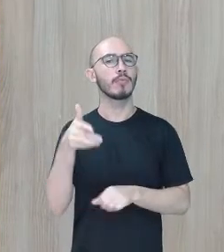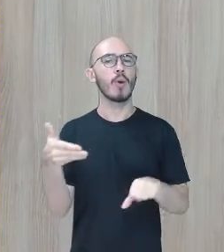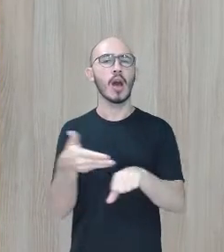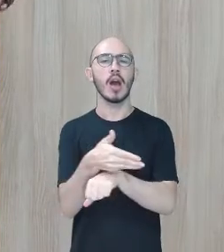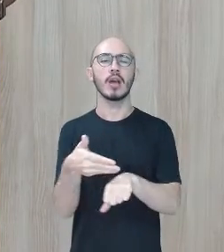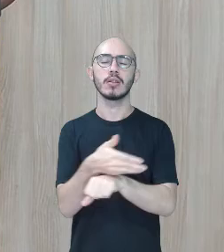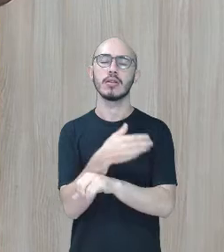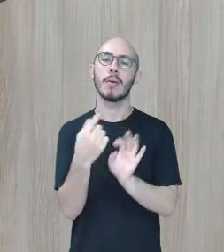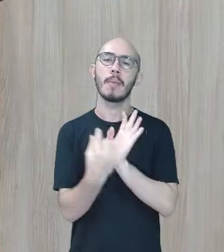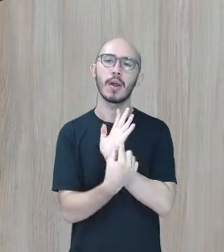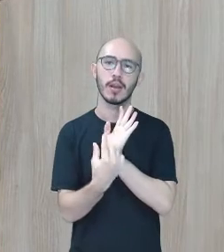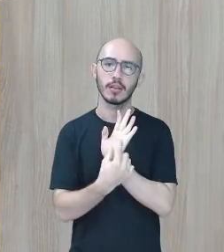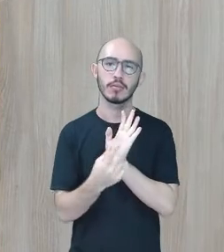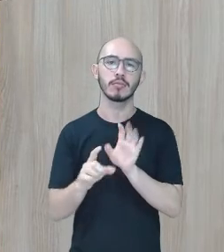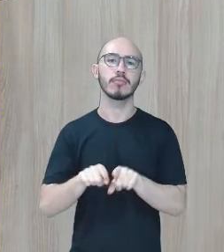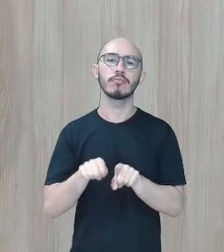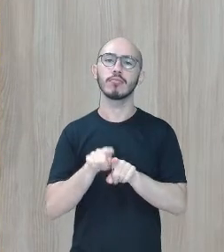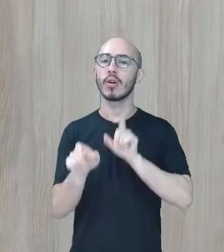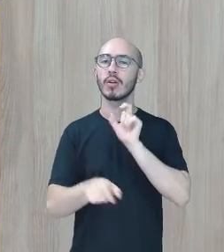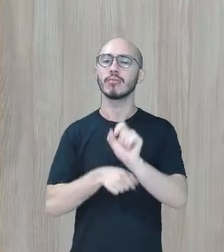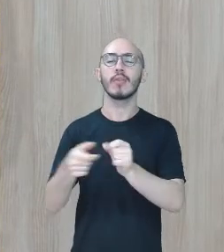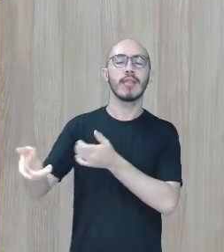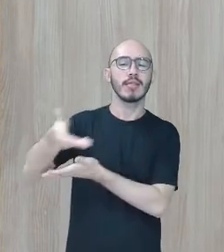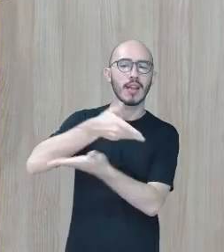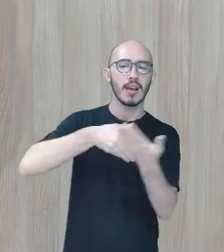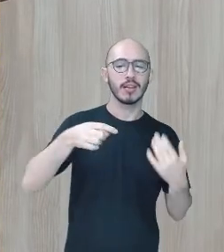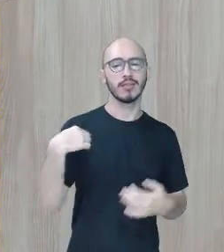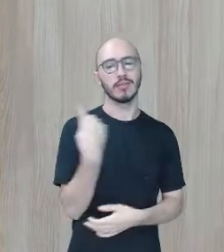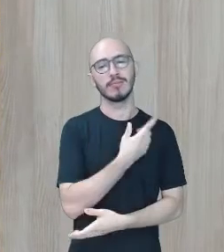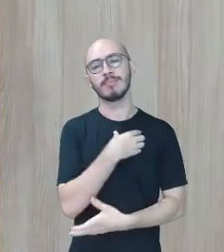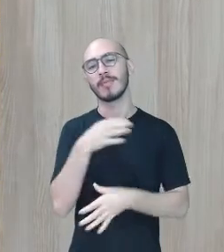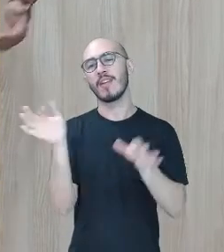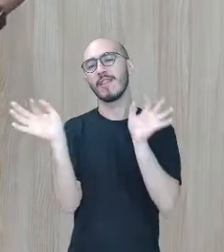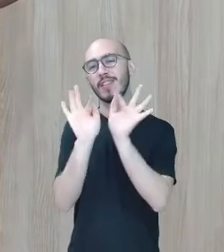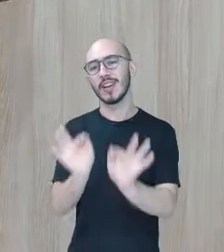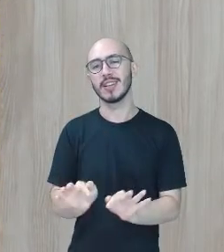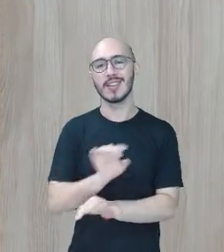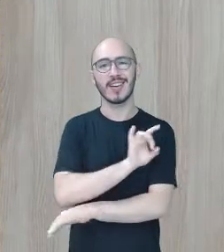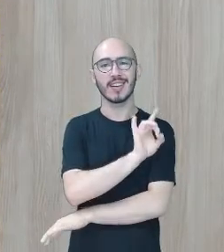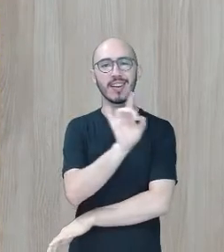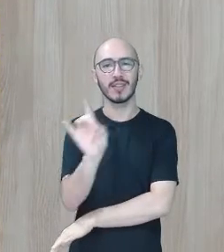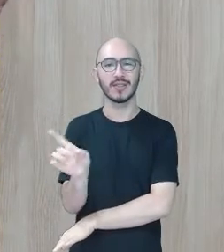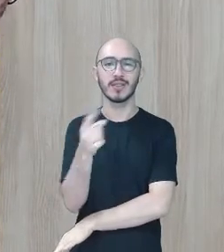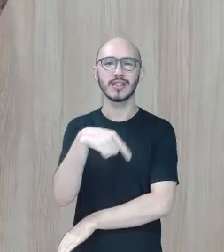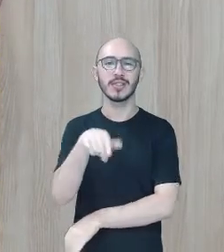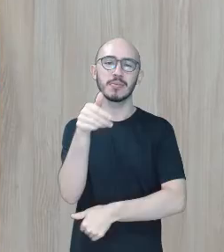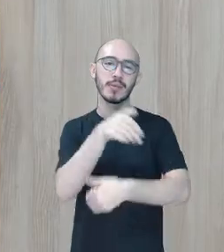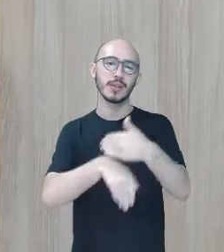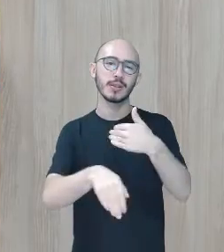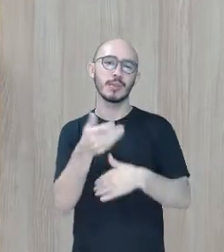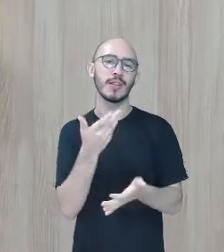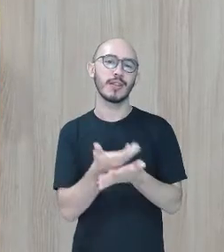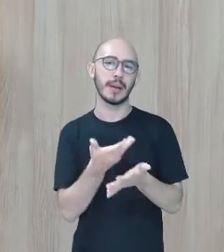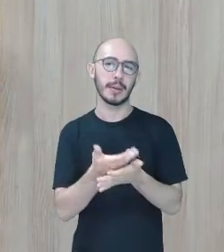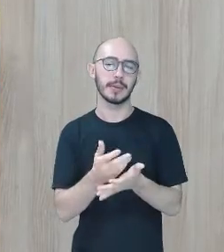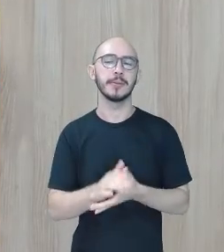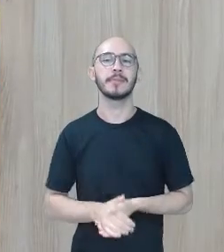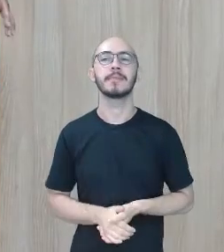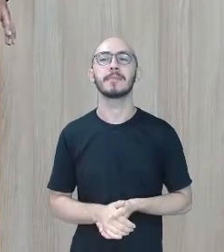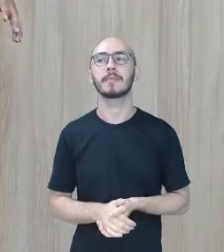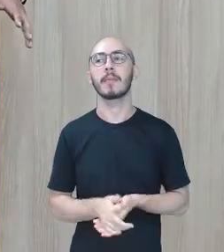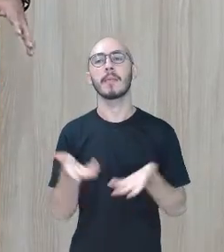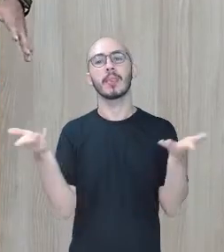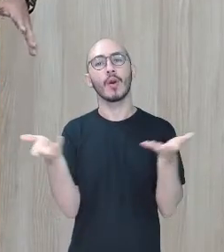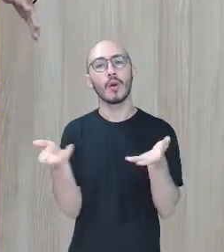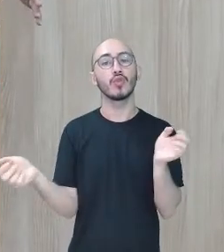aí ao aplicativo, fala com a gente vai ficar muito feliz com cada comentário seu, certo? Hoje